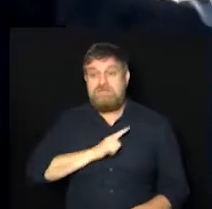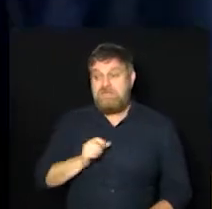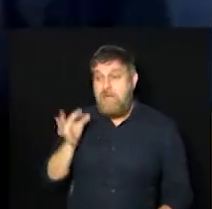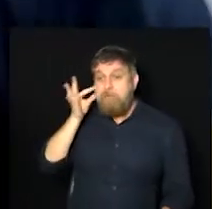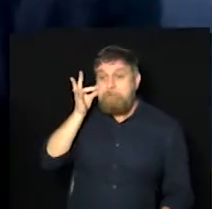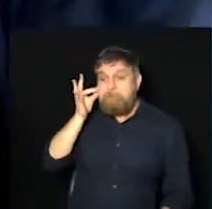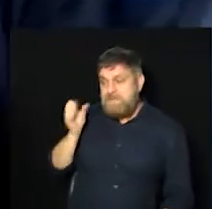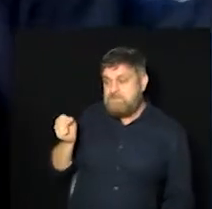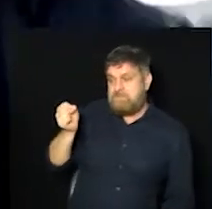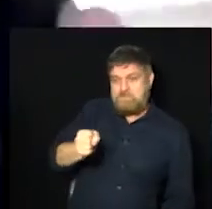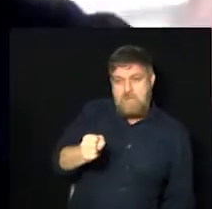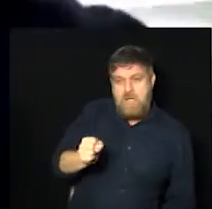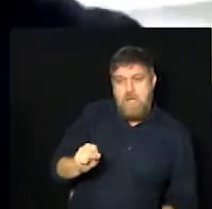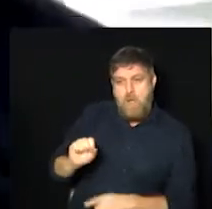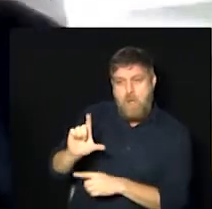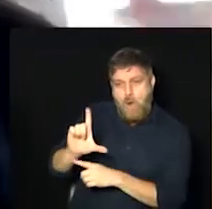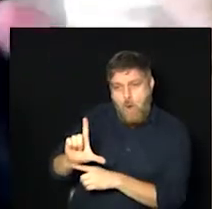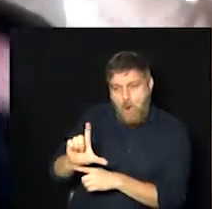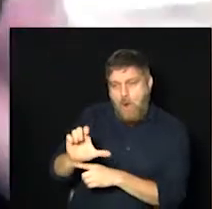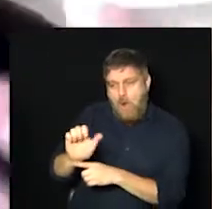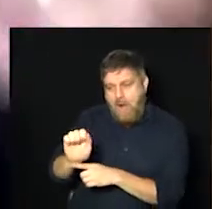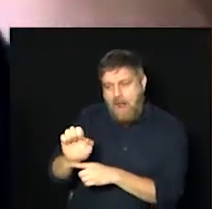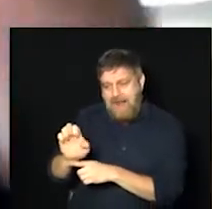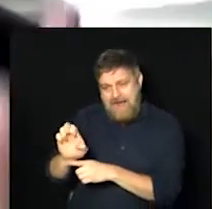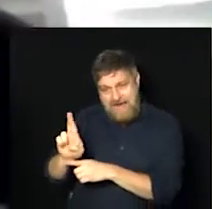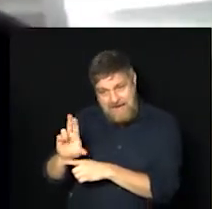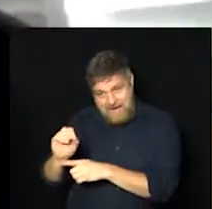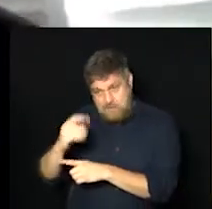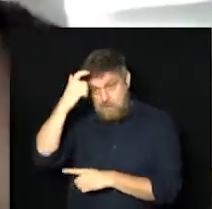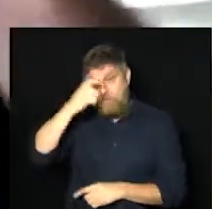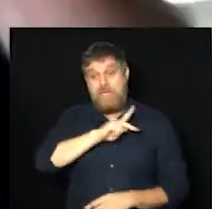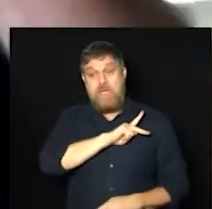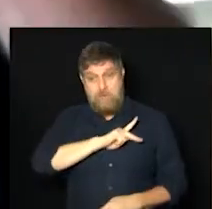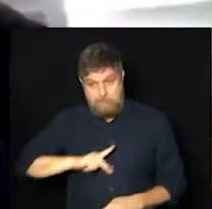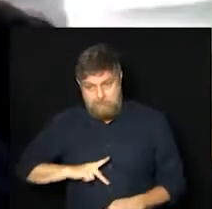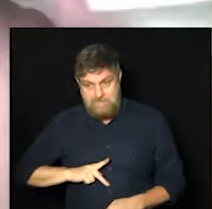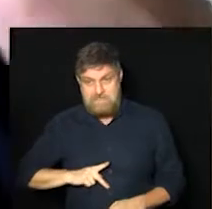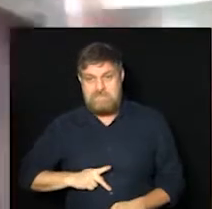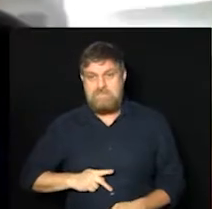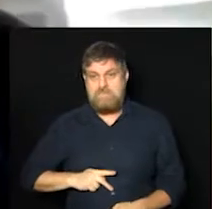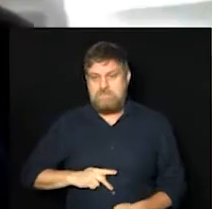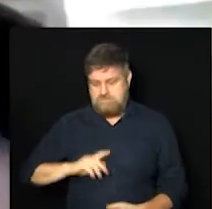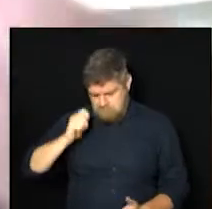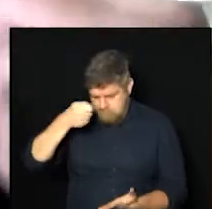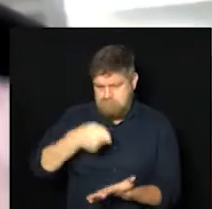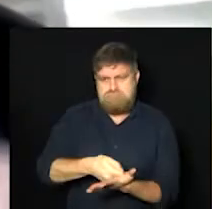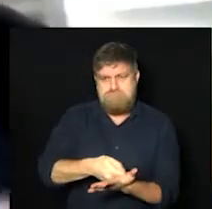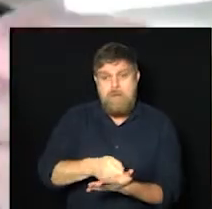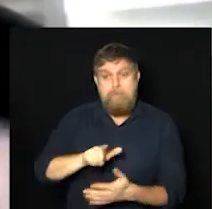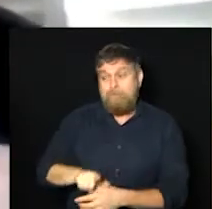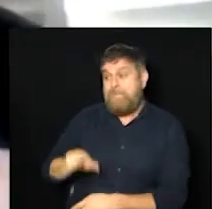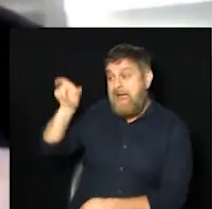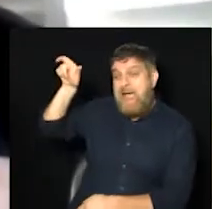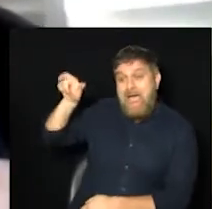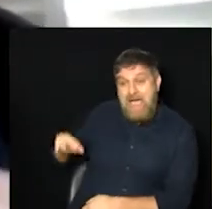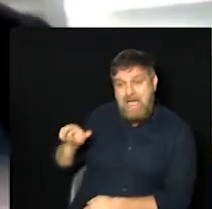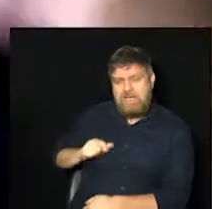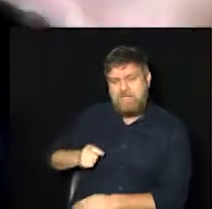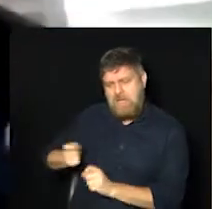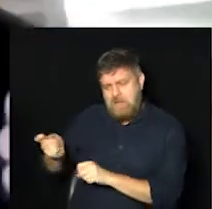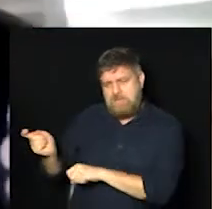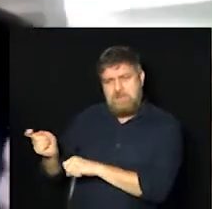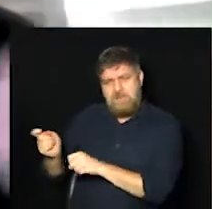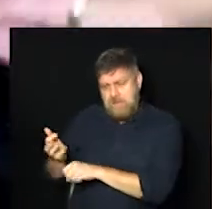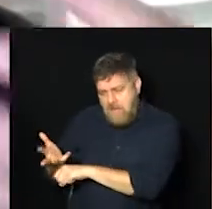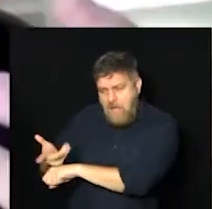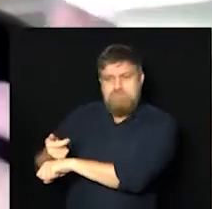presente. Como o Laércio é da capital, nós, como entidades, eu sou o presidente, eu sou a palavra final, etc. Tal, mas o Laércio, com muita competência, é o nosso